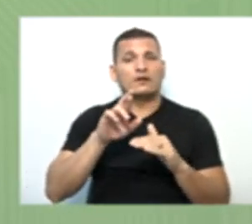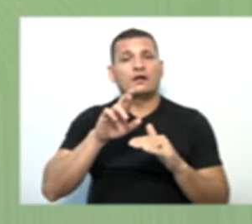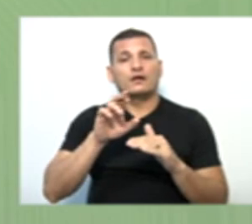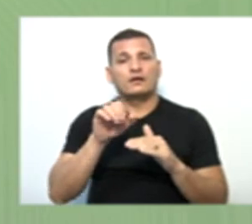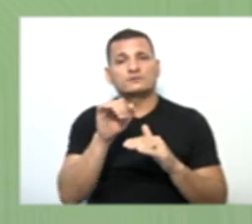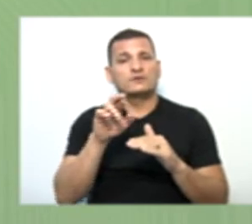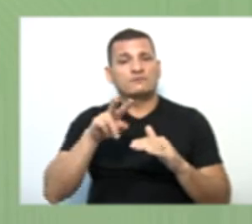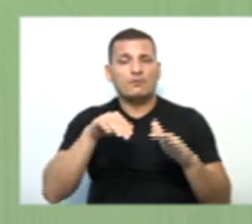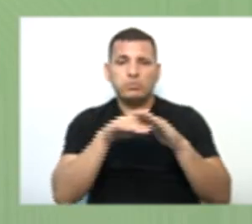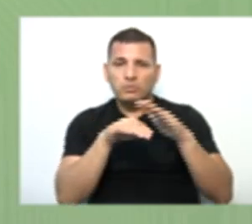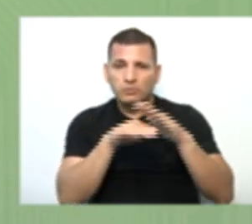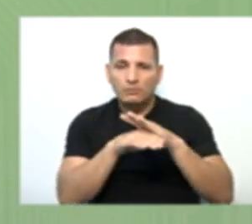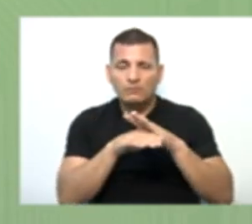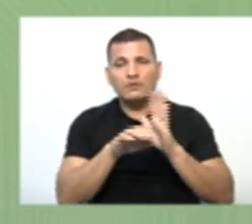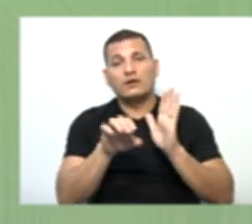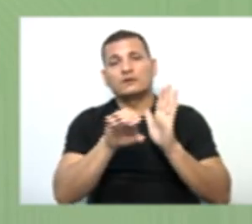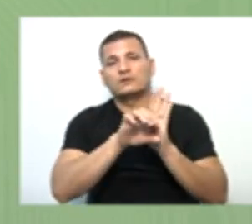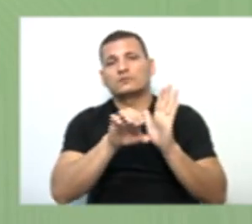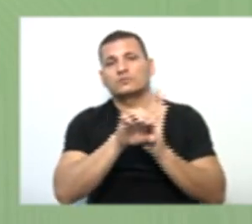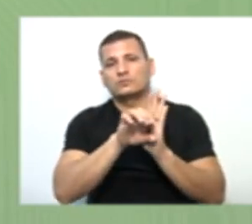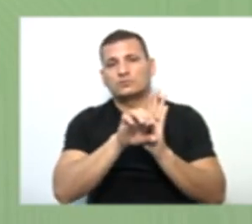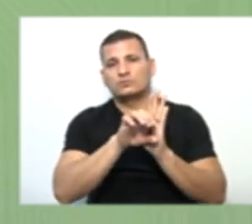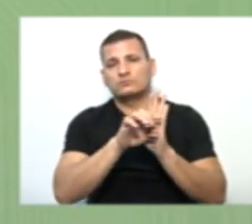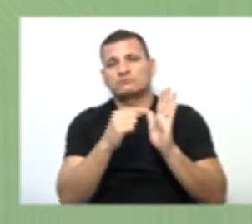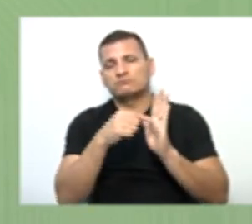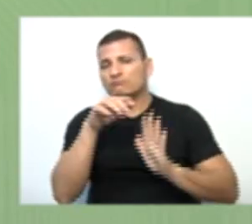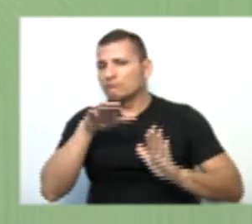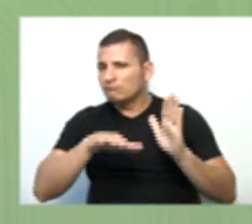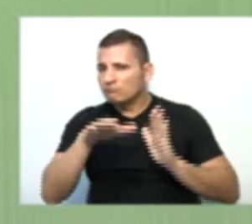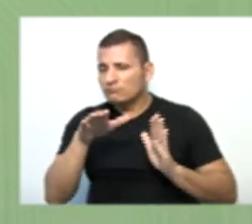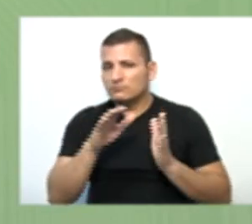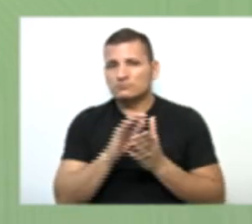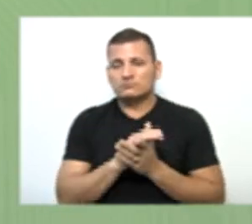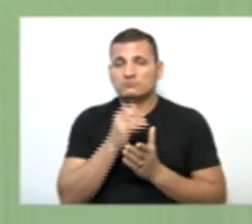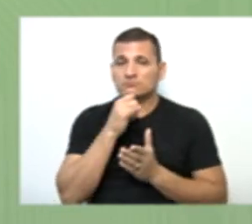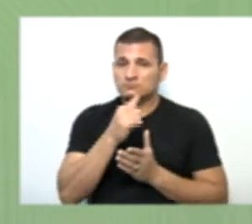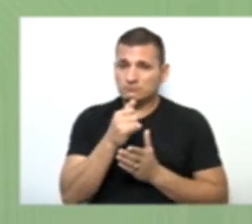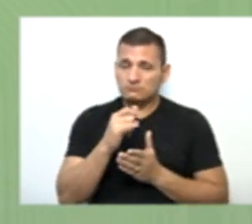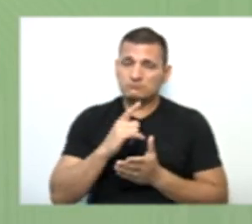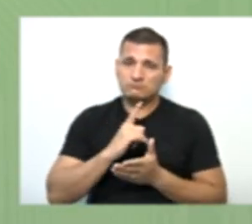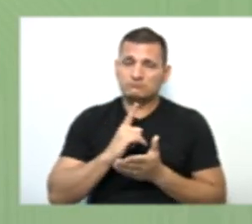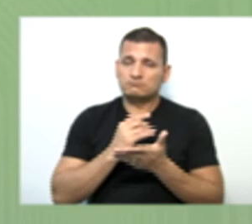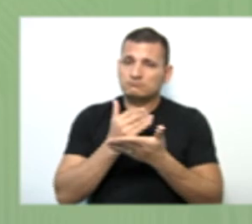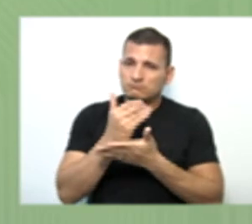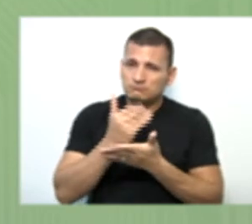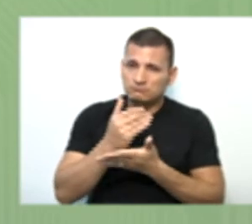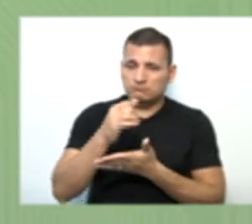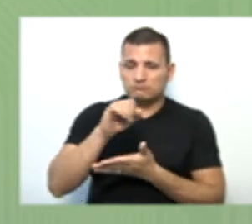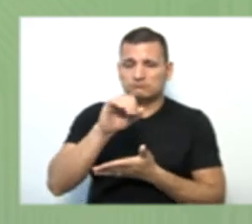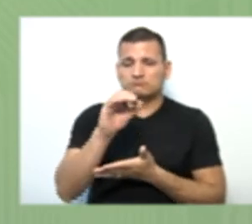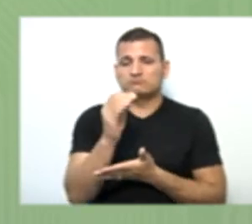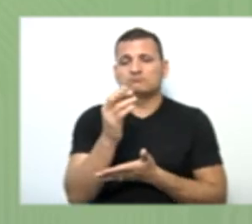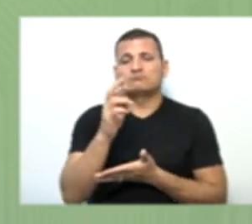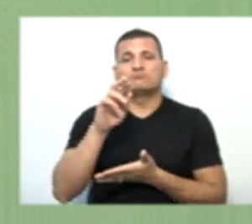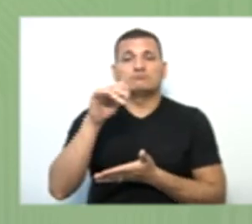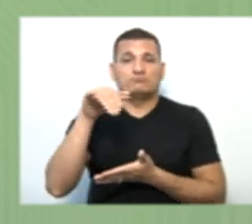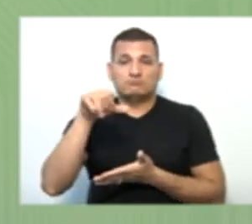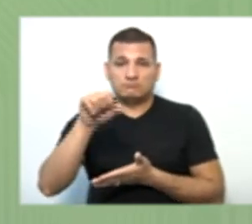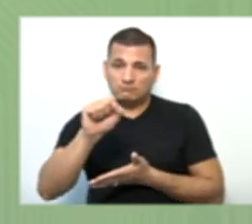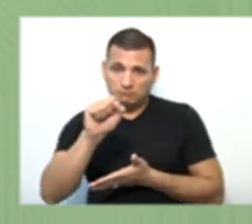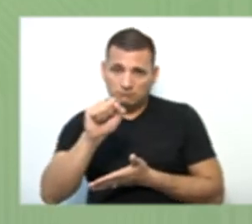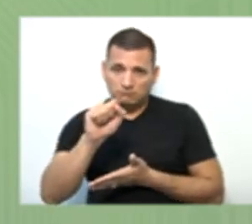reserva estatutárias. Então, se ocorrer sobras, forma-se a reserva de assistência